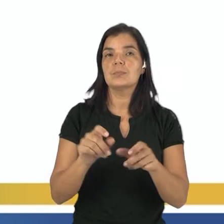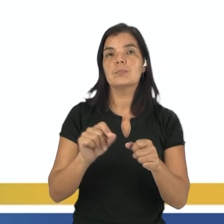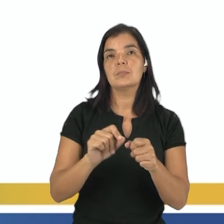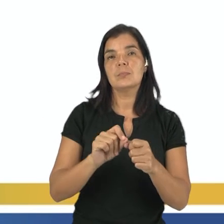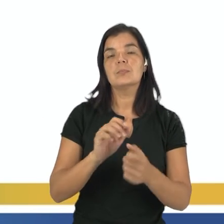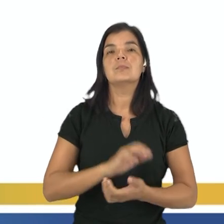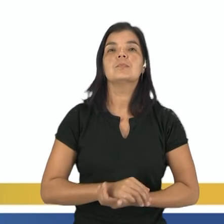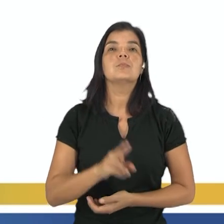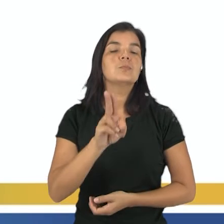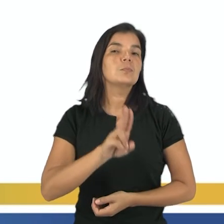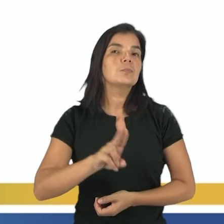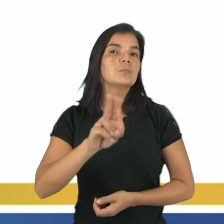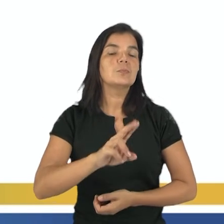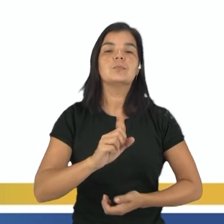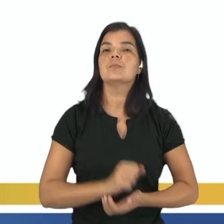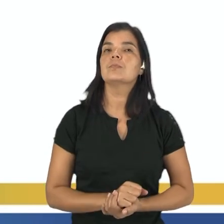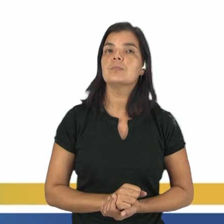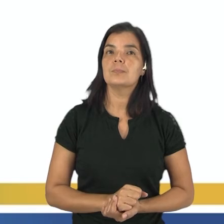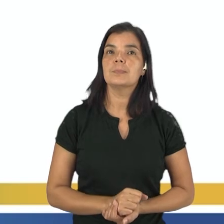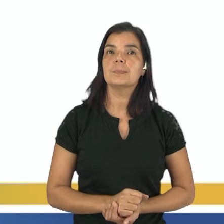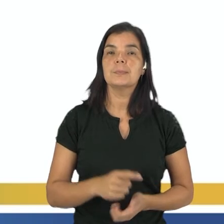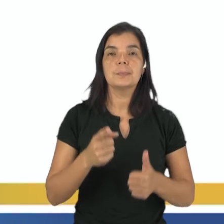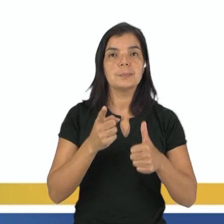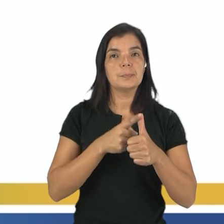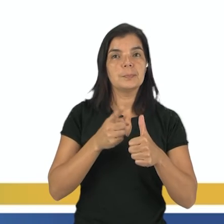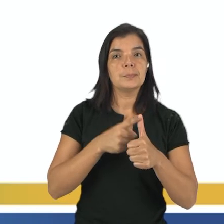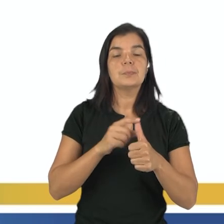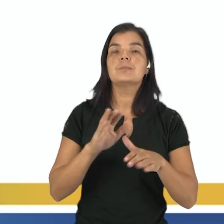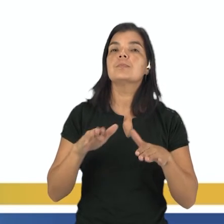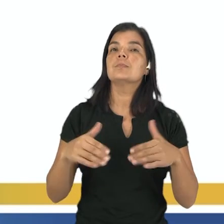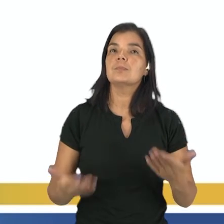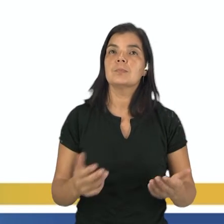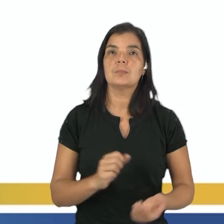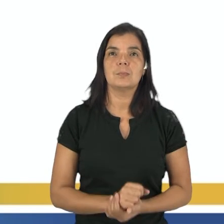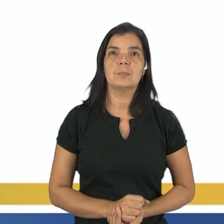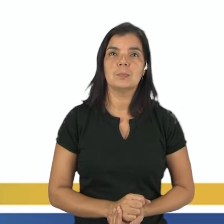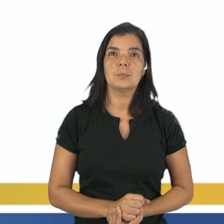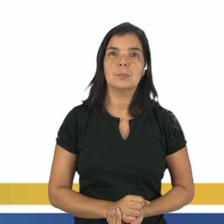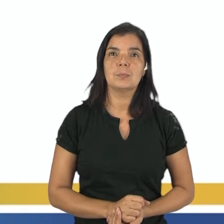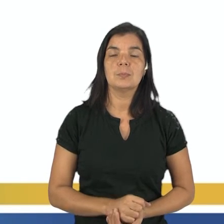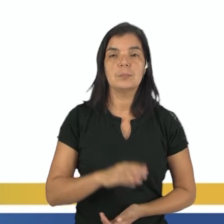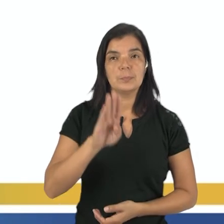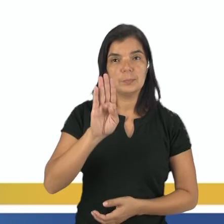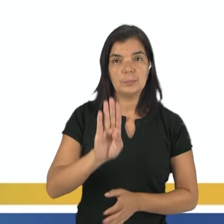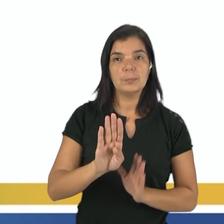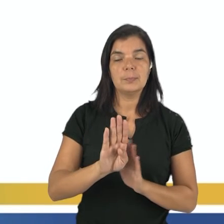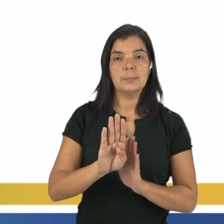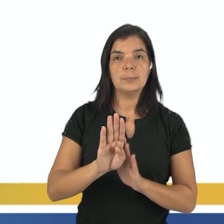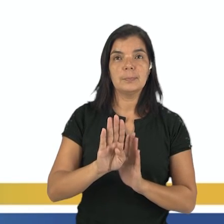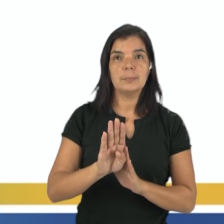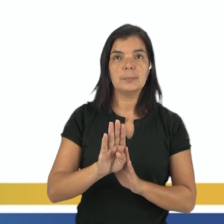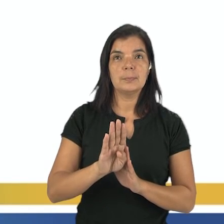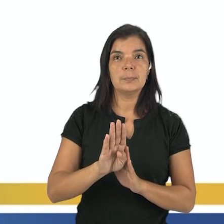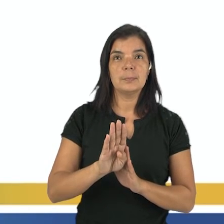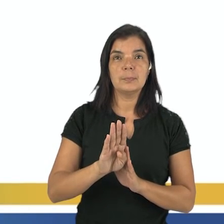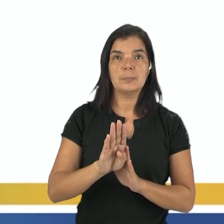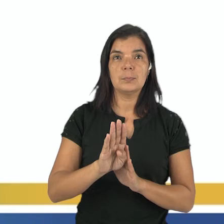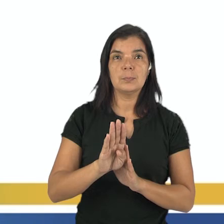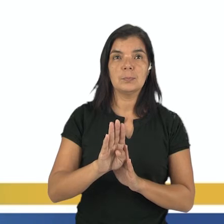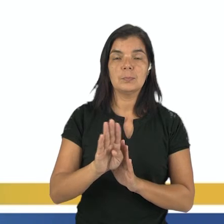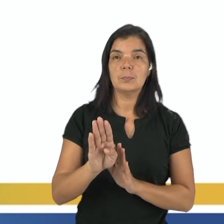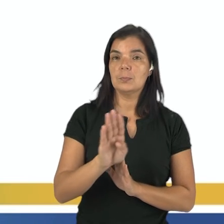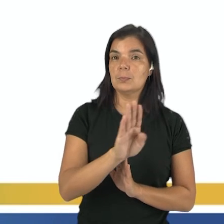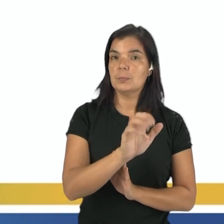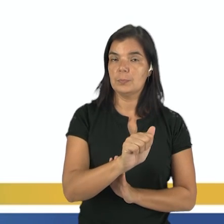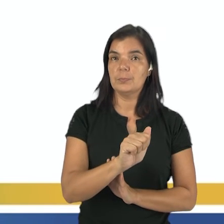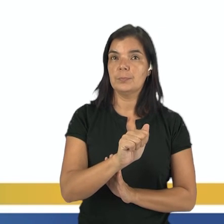fazer utilizando o caminho mais curto? Então, a primeira maneira é o que, pessoal? Ela está em B, né? E vai para o